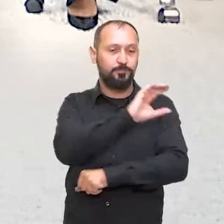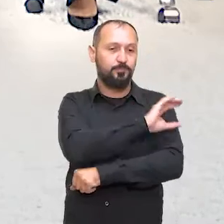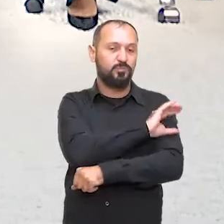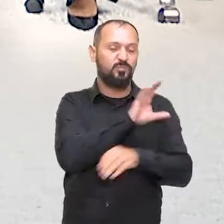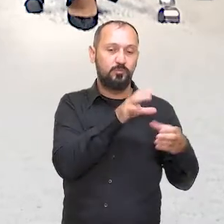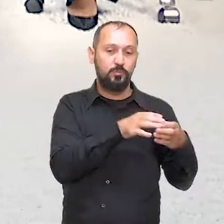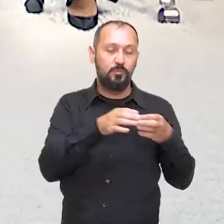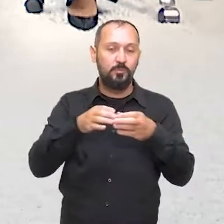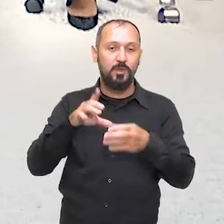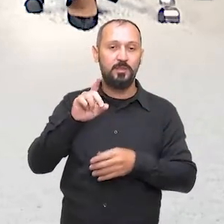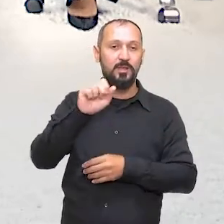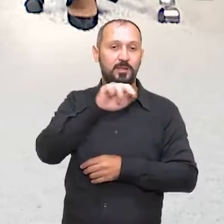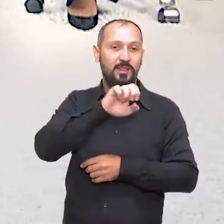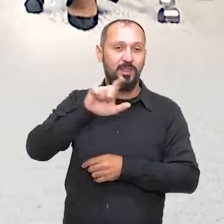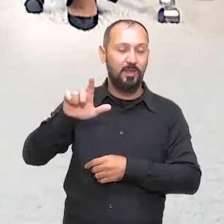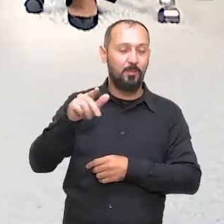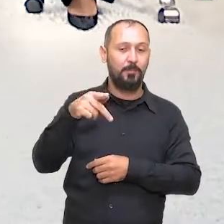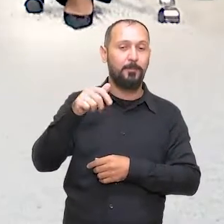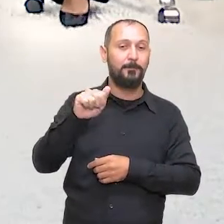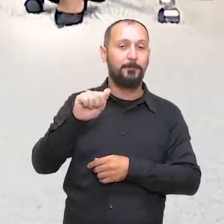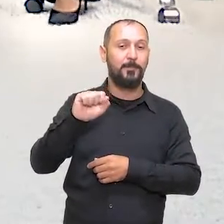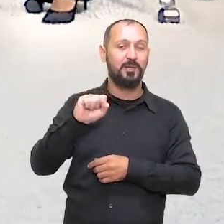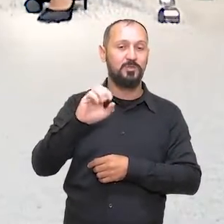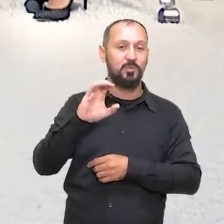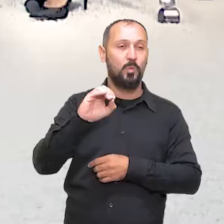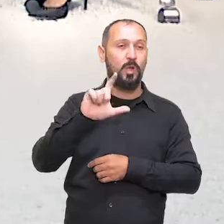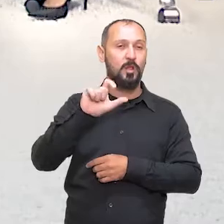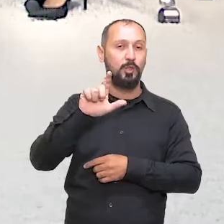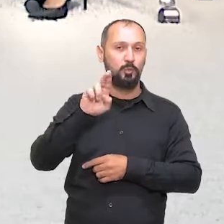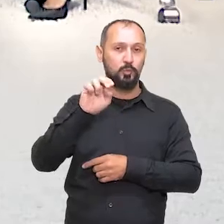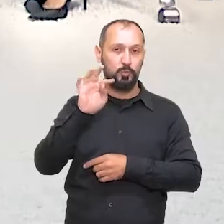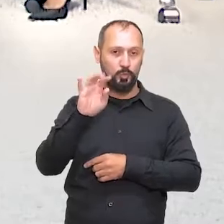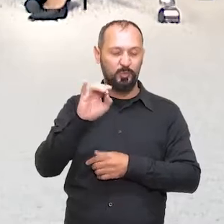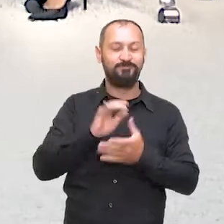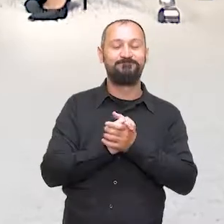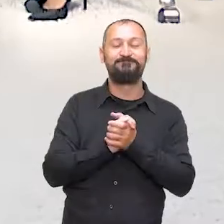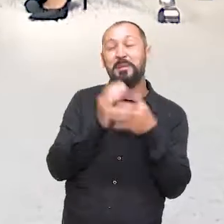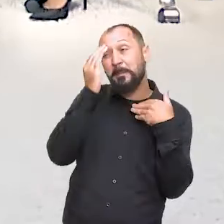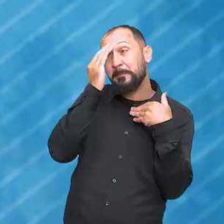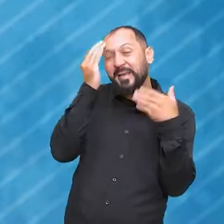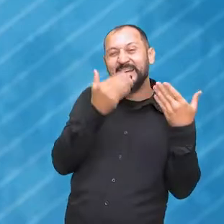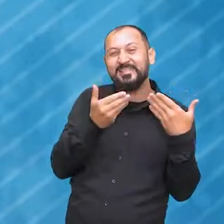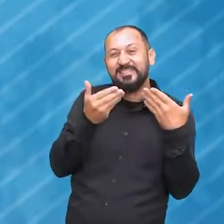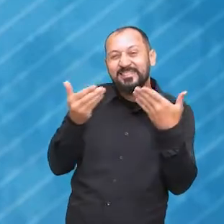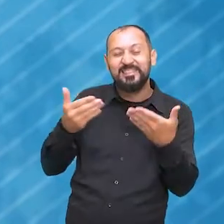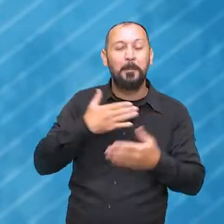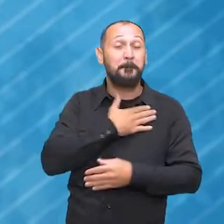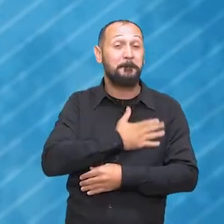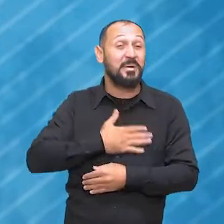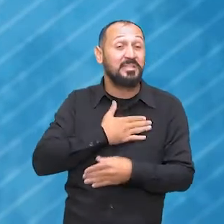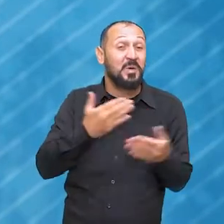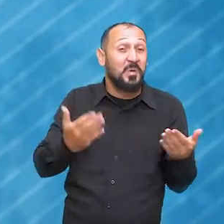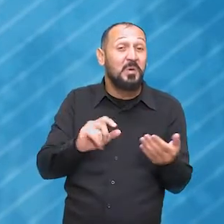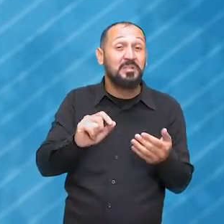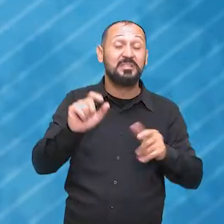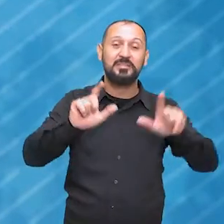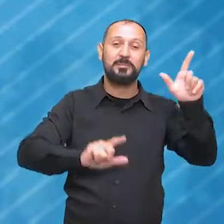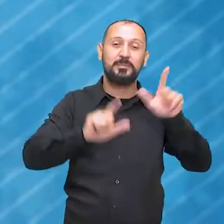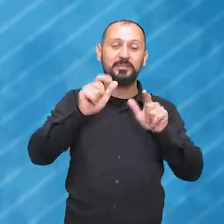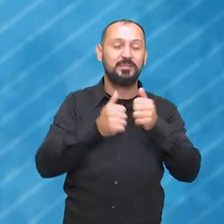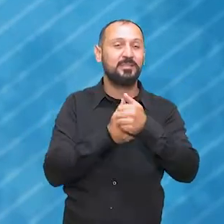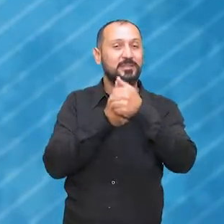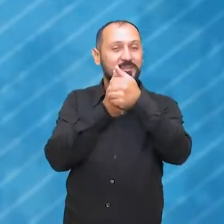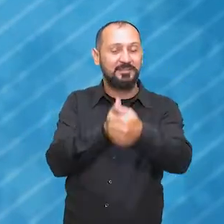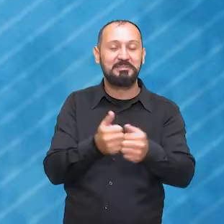comissões, Dr. Daniel Pascoaluto. Dr. Daniel, seja muito bem-vindo. Obrigado, Silvia. Um prazer estar aqui